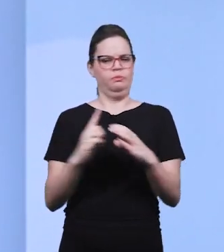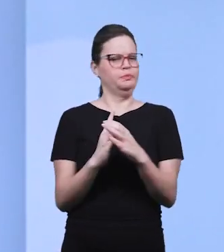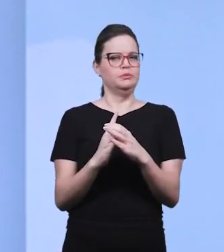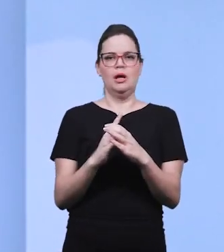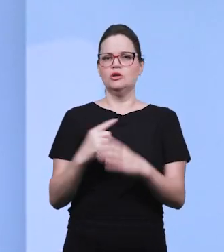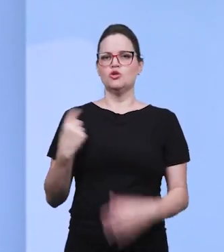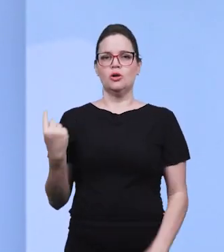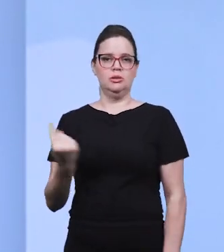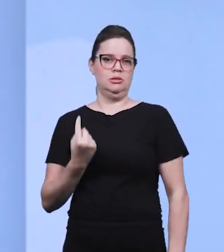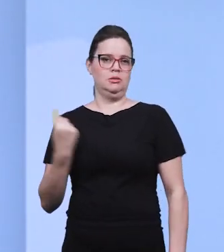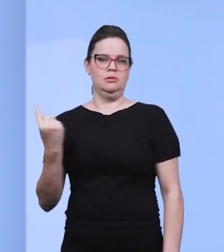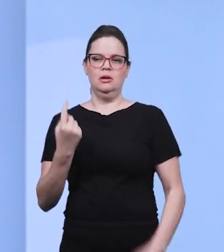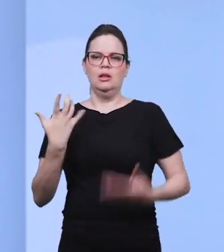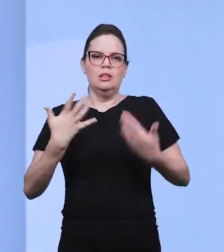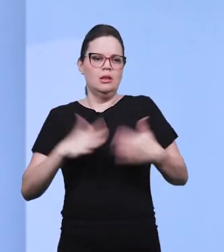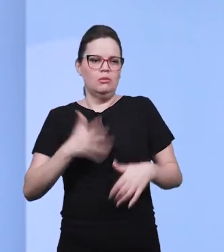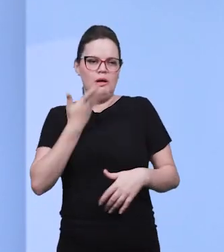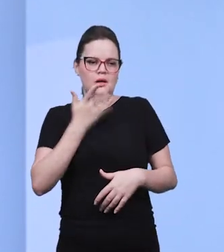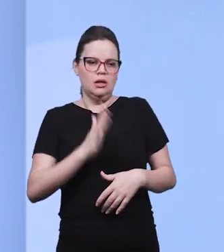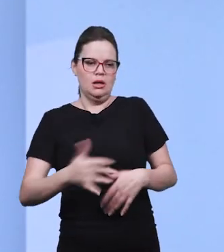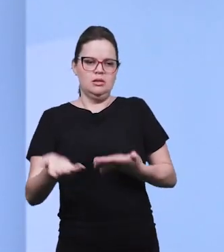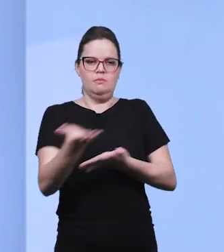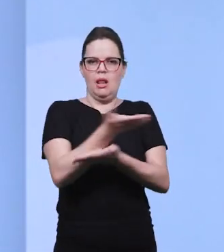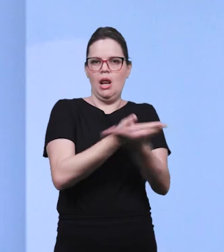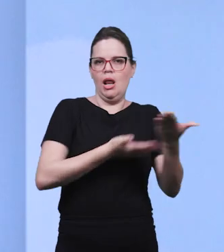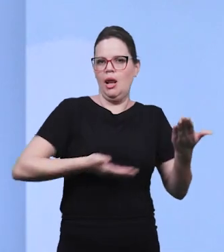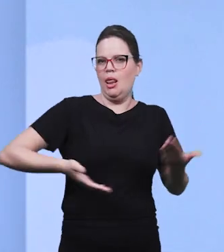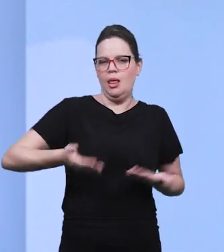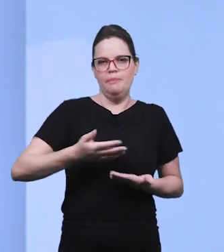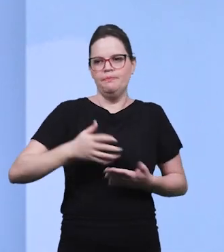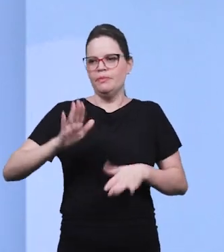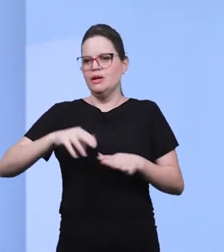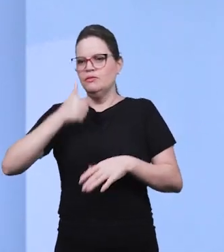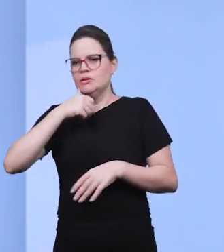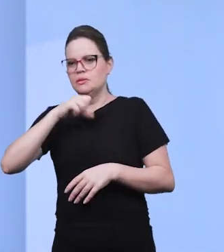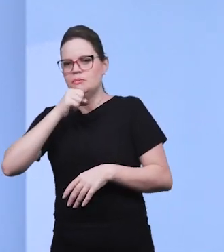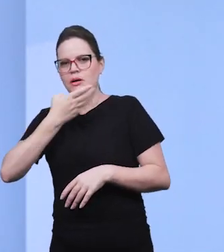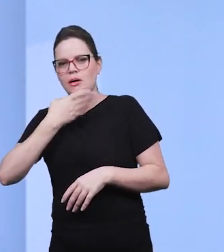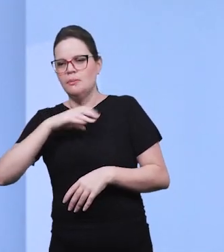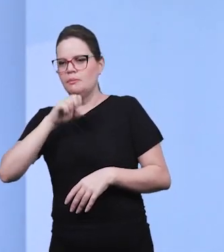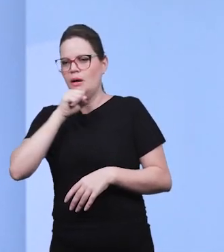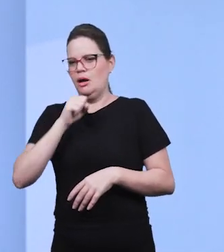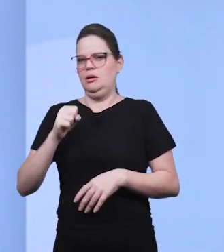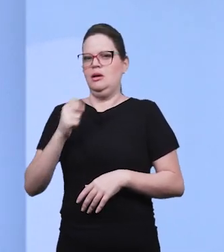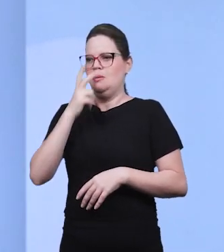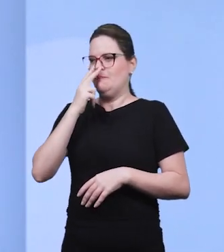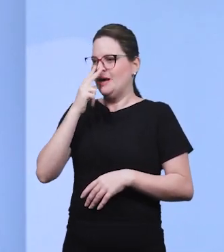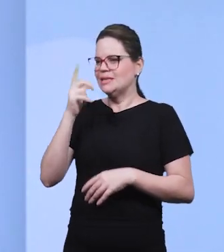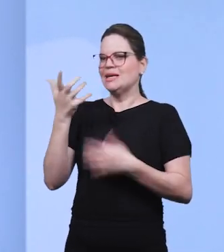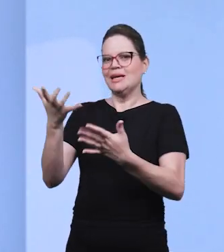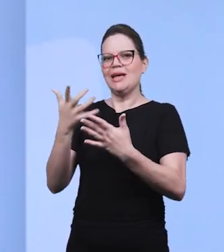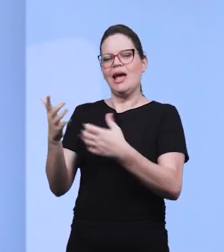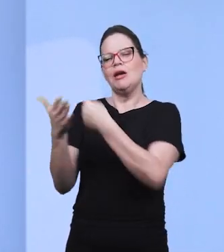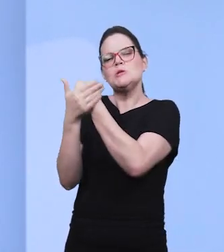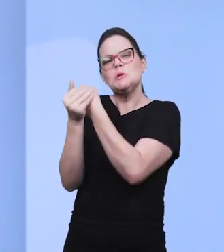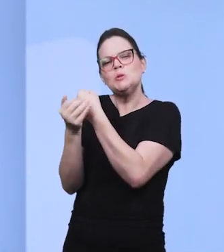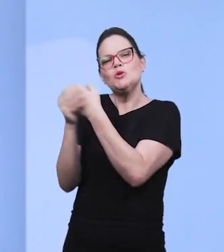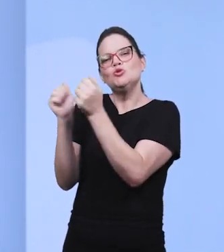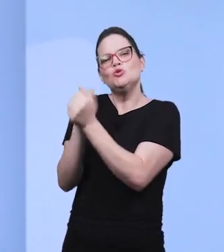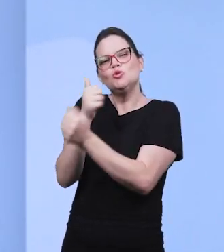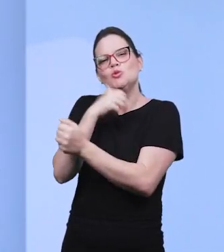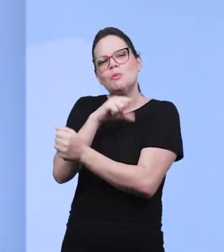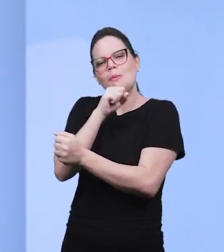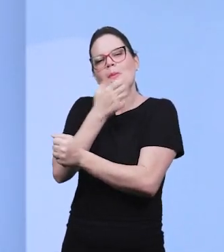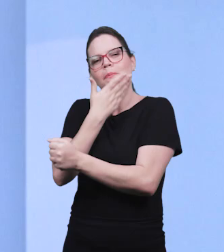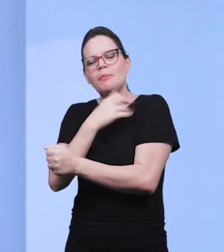com outras crianças, com outros adultos, mesmo com os seus pais, é uma criança que não demonstra afeto. Então, é isso que a gente